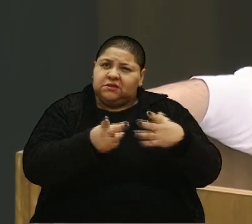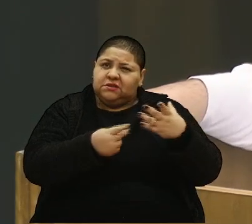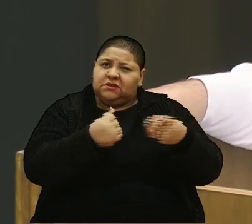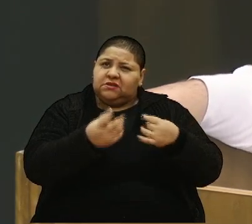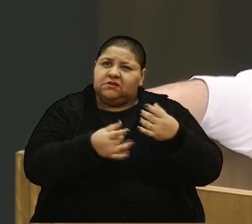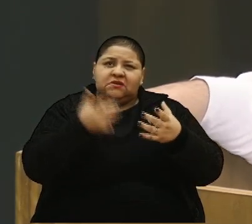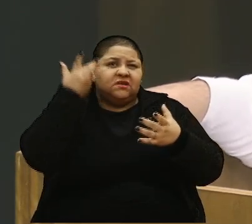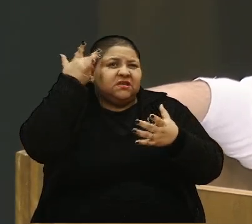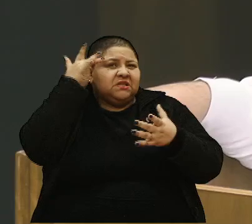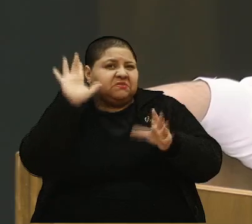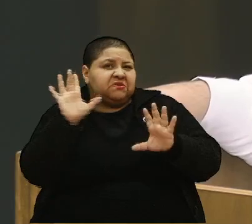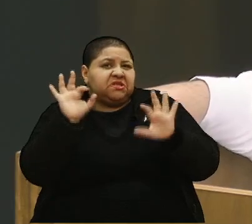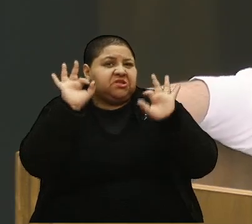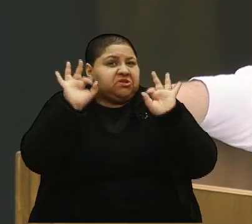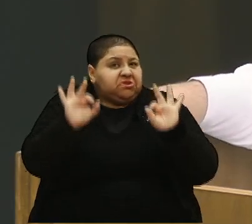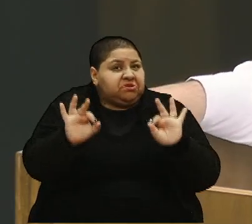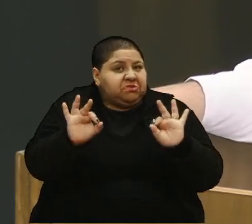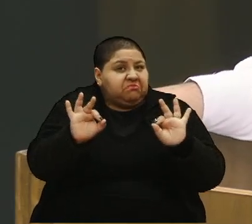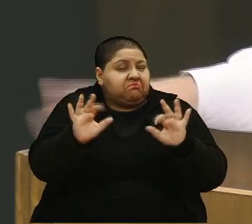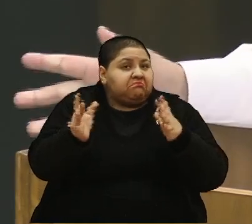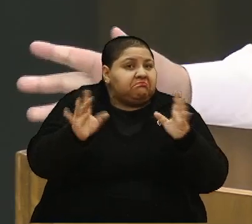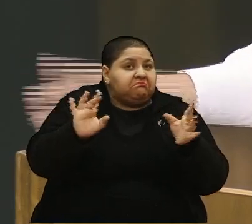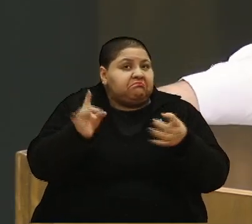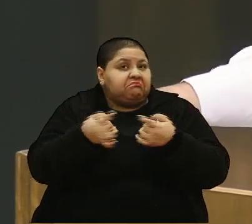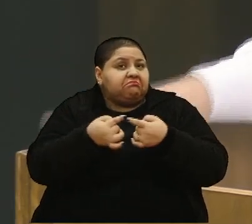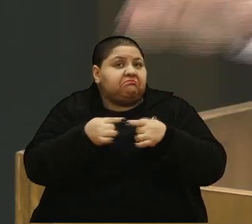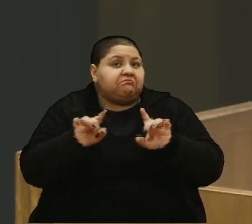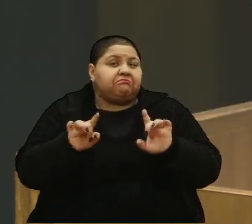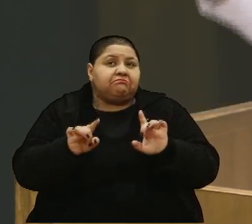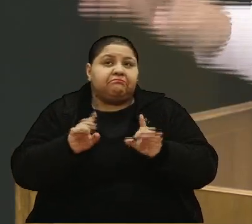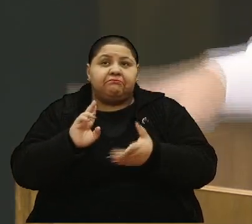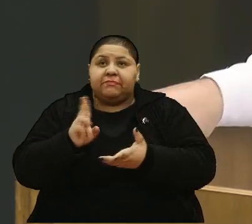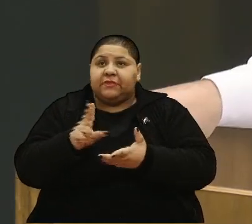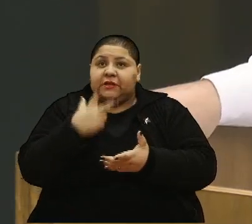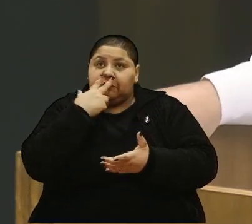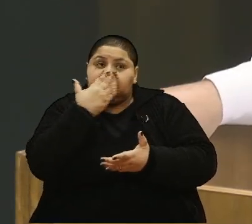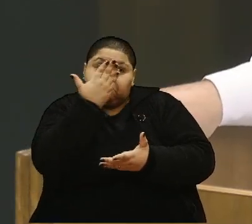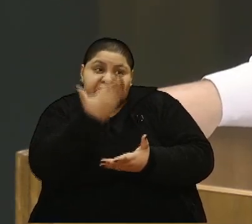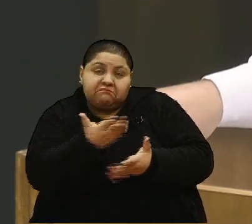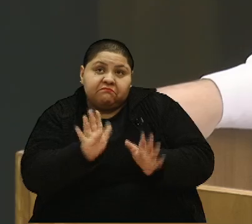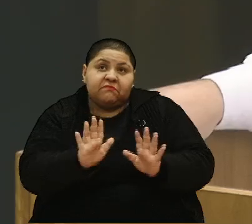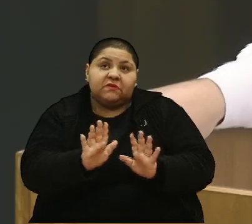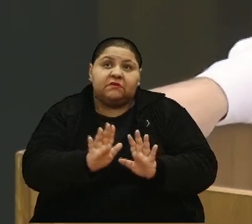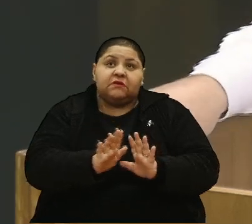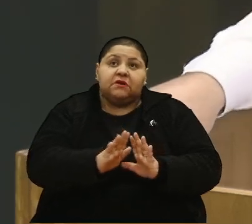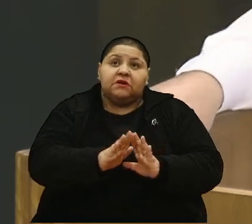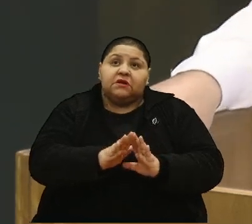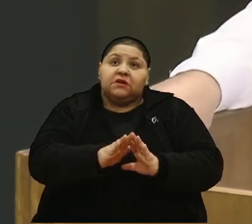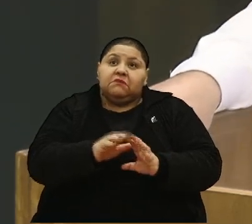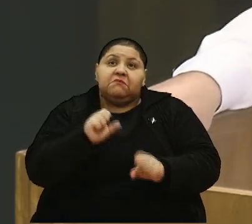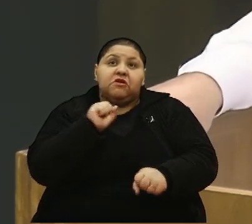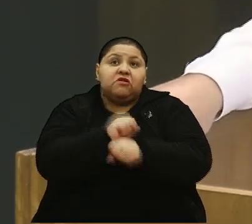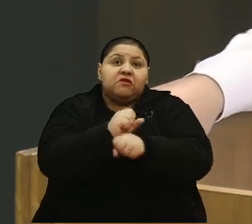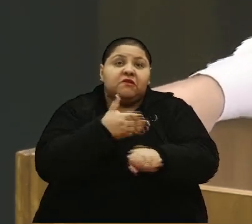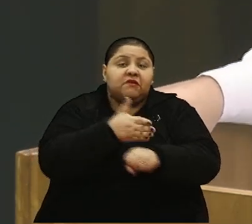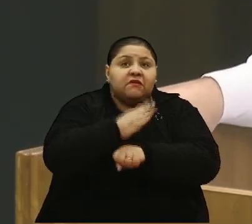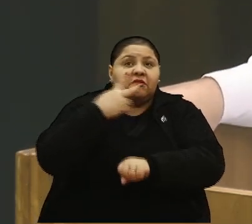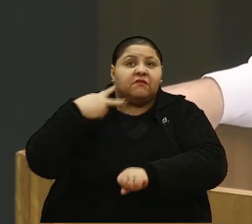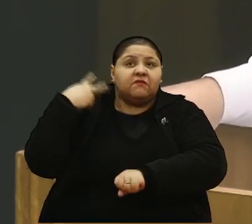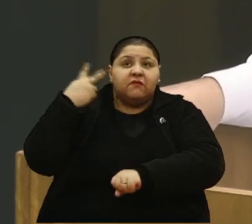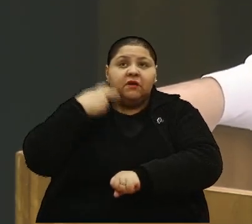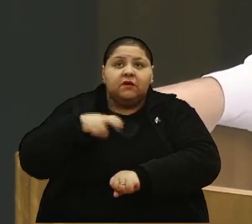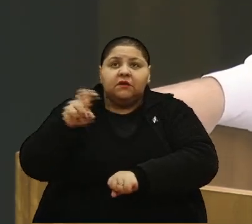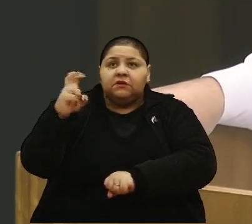não sei se muito refinado, mas que se pretende ser, e passei por uma situação muito parecida com a do senhor, que me barraram na entrada, com a vereadora Andressa